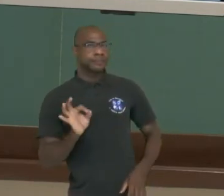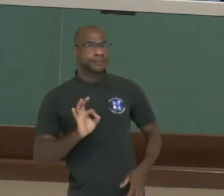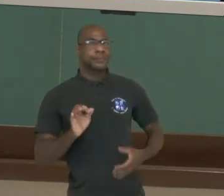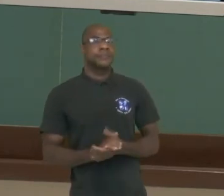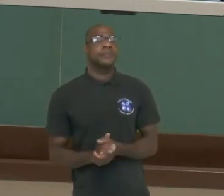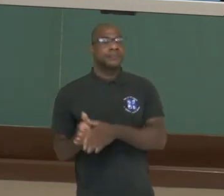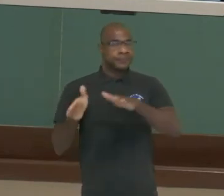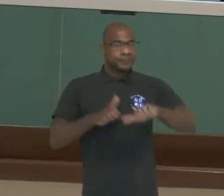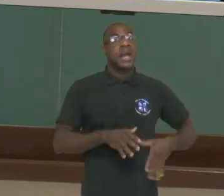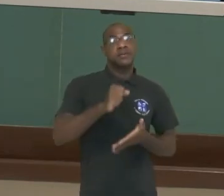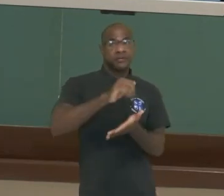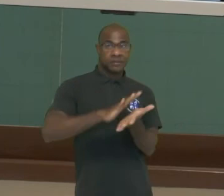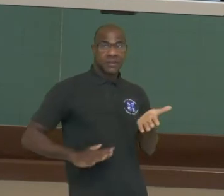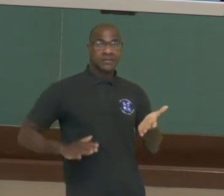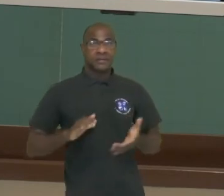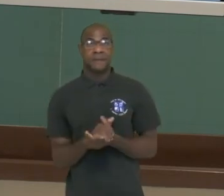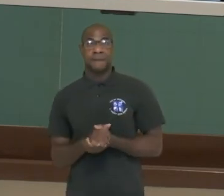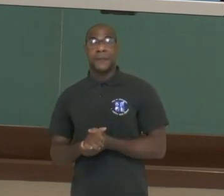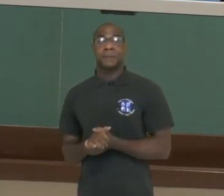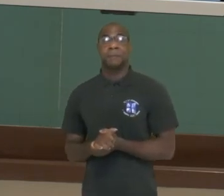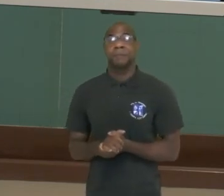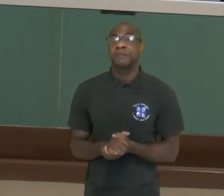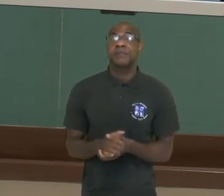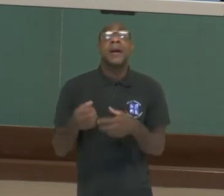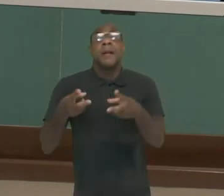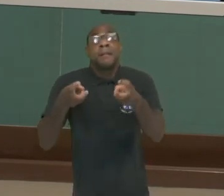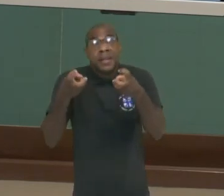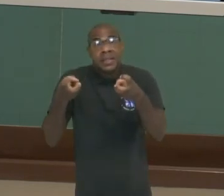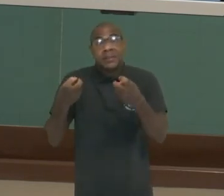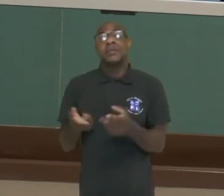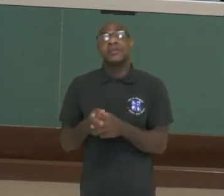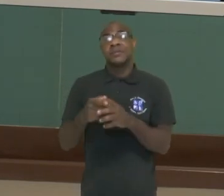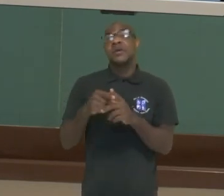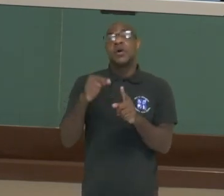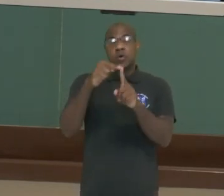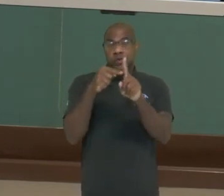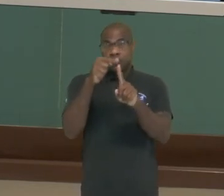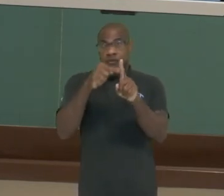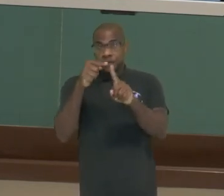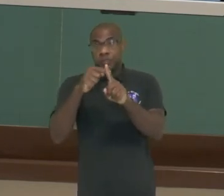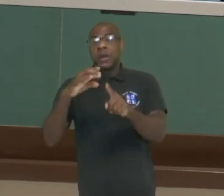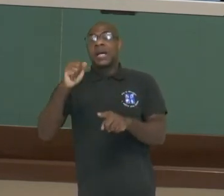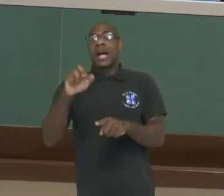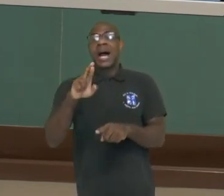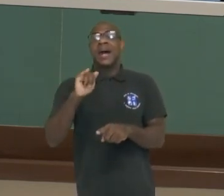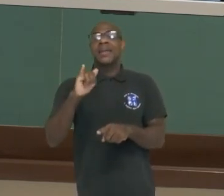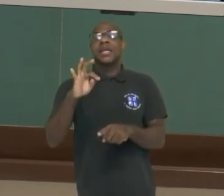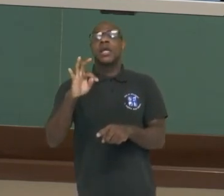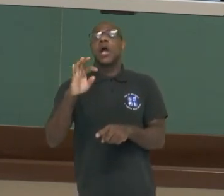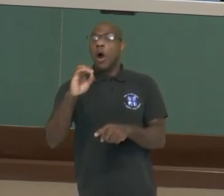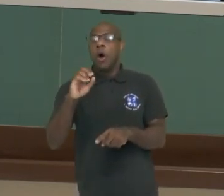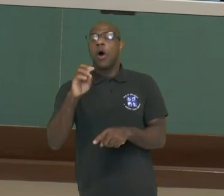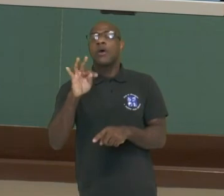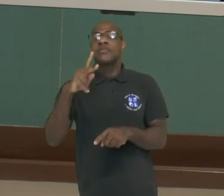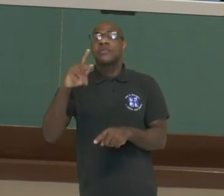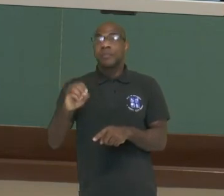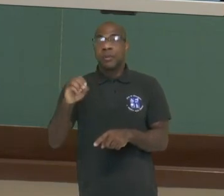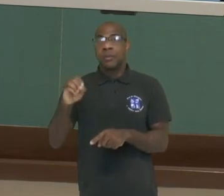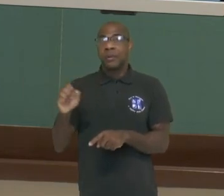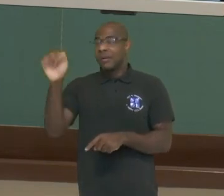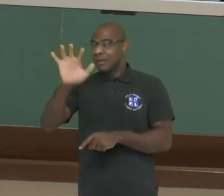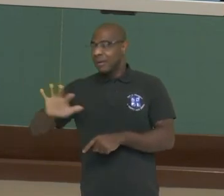próxima atividade. Analise o cariótipo. Cariótipo é essa imagem aqui, pessoal. E